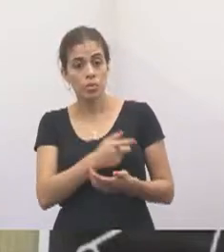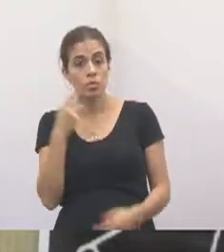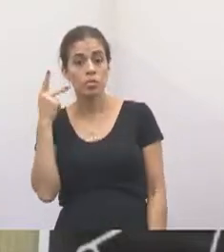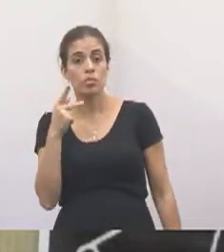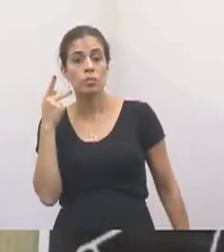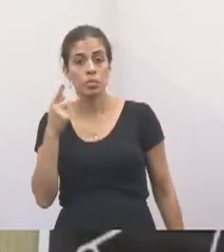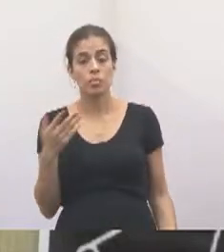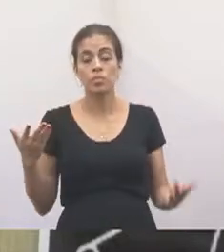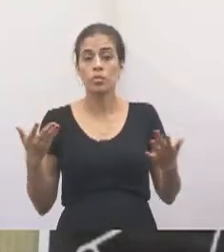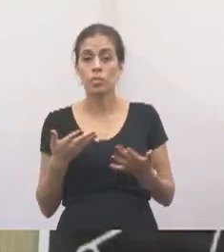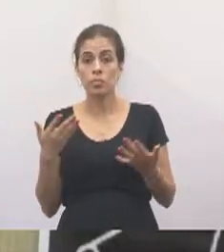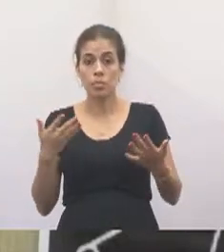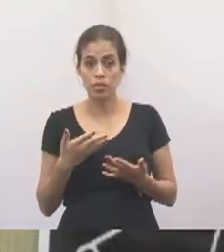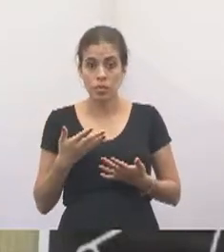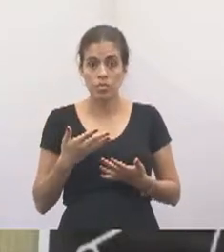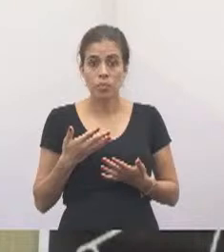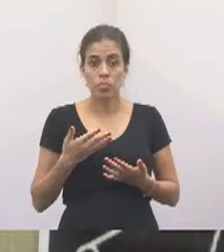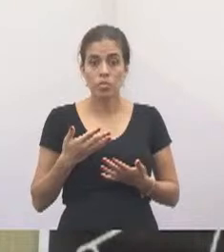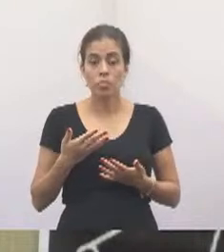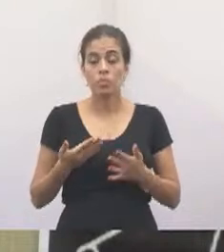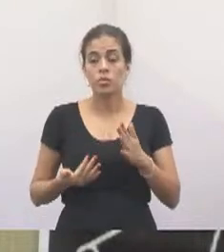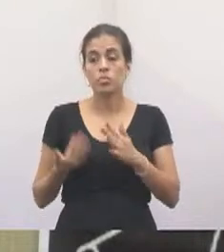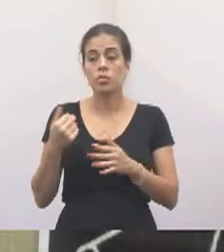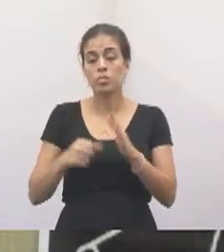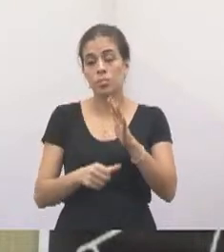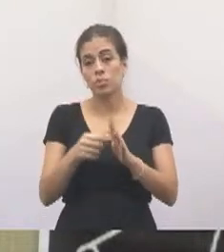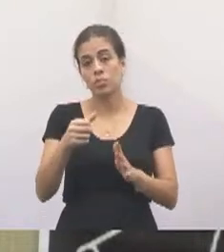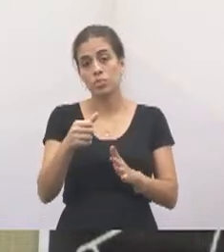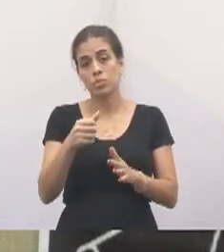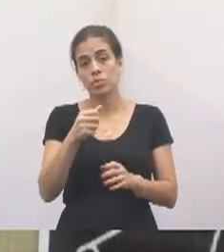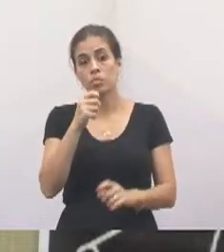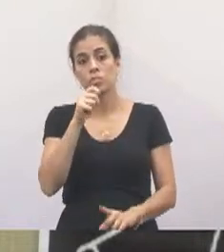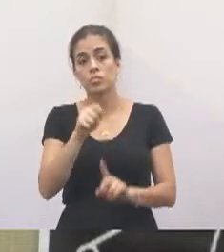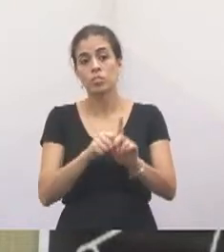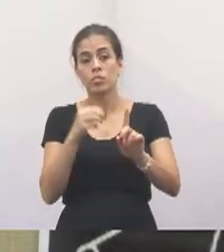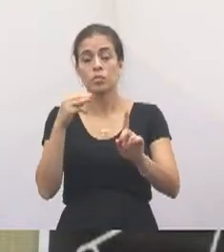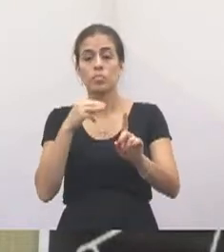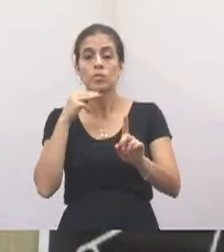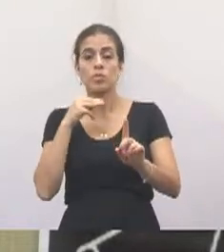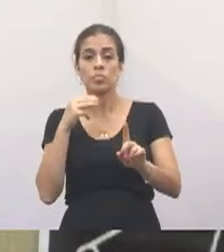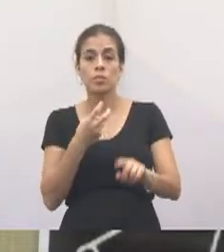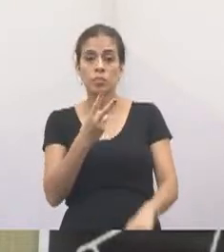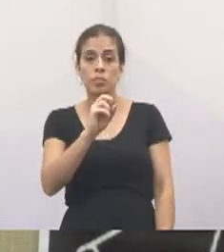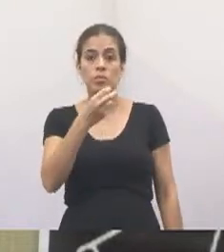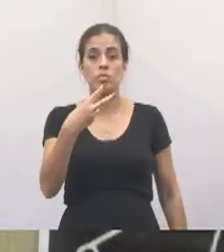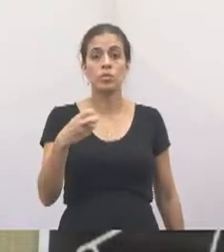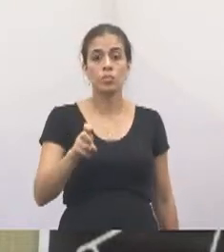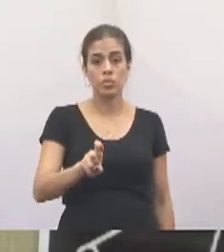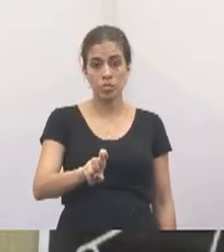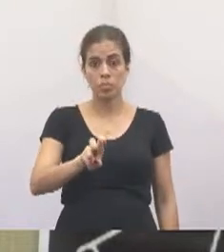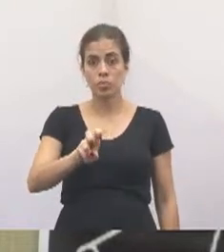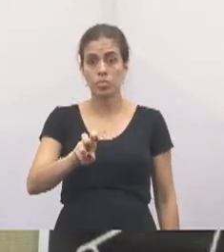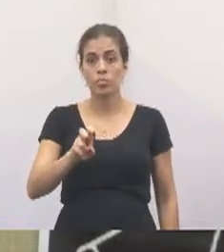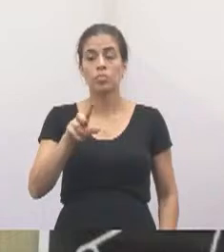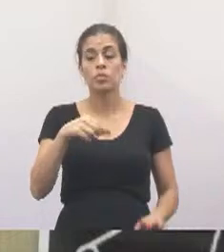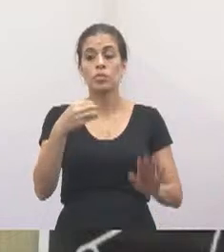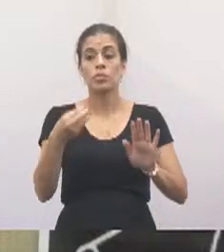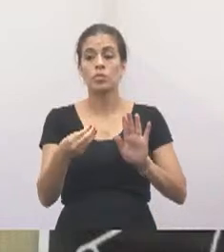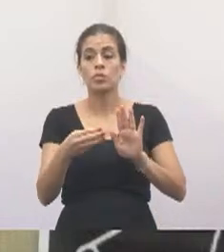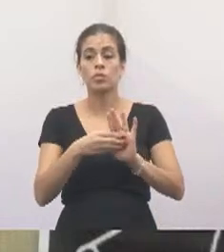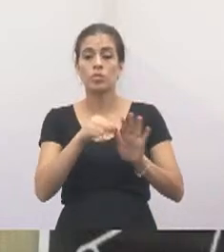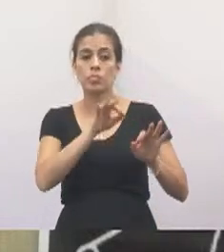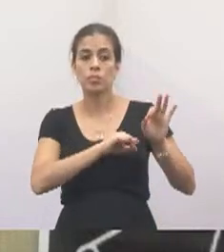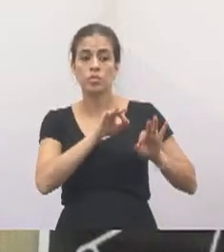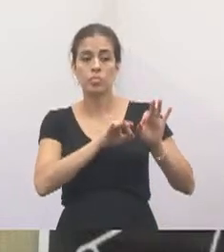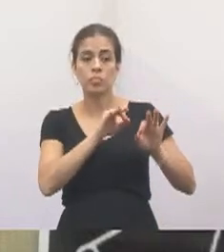vereadores na atualidade vige desde primeo de março de 2015 quando se deu o último reajuste para recompor as as perdas